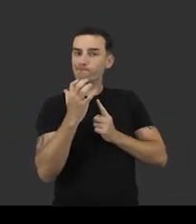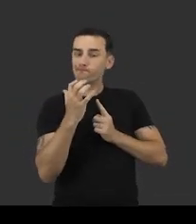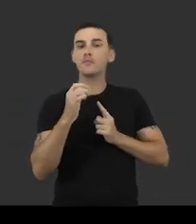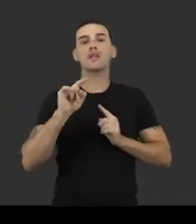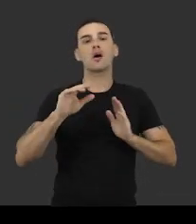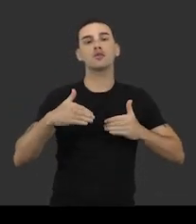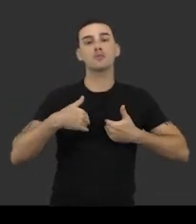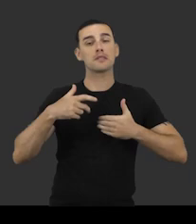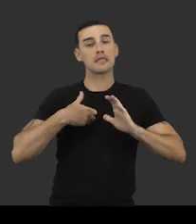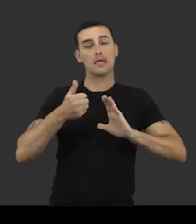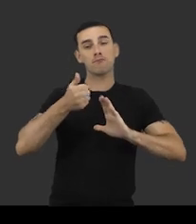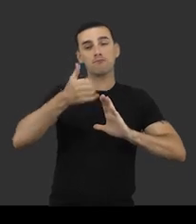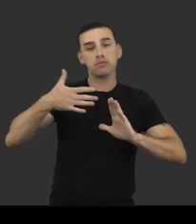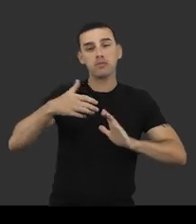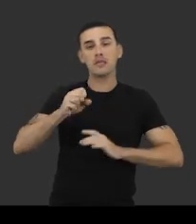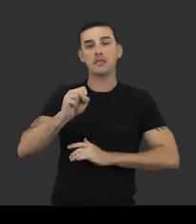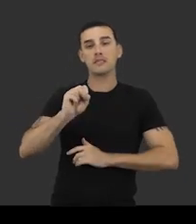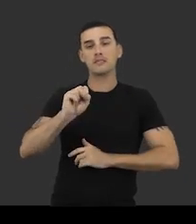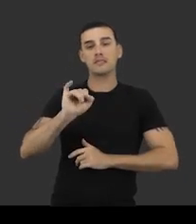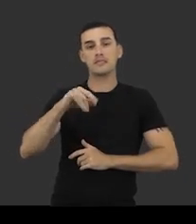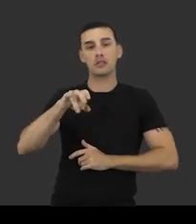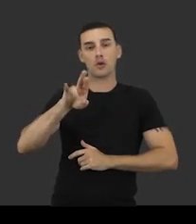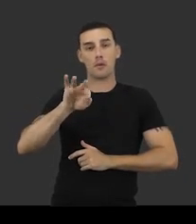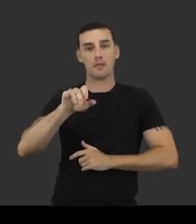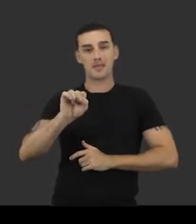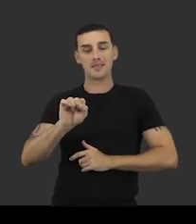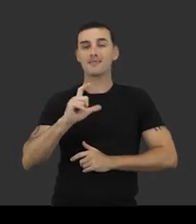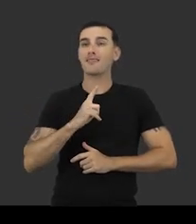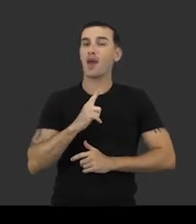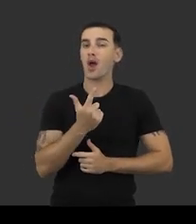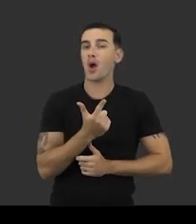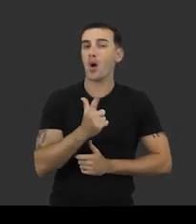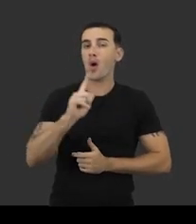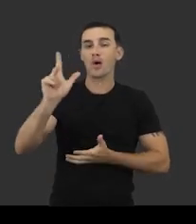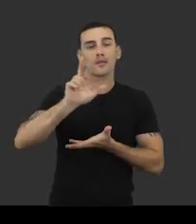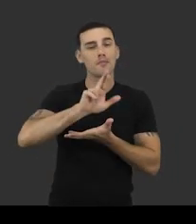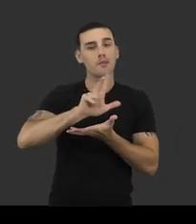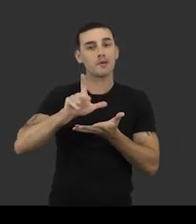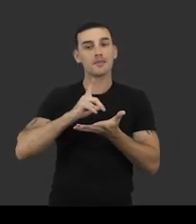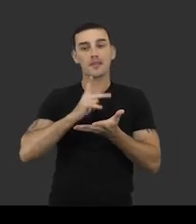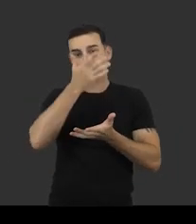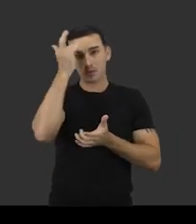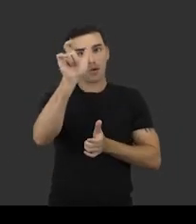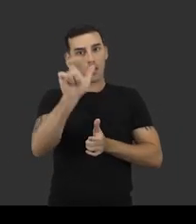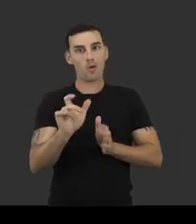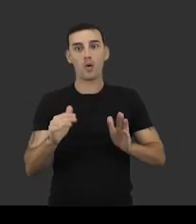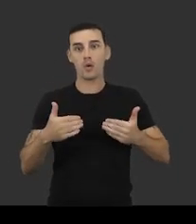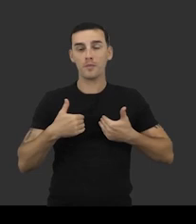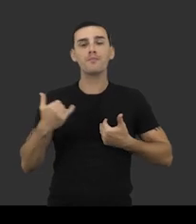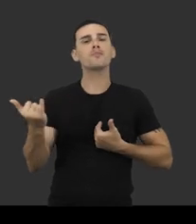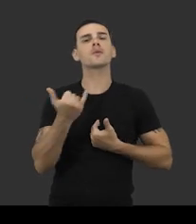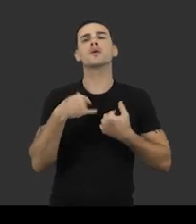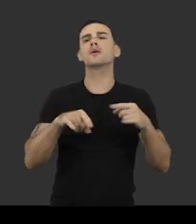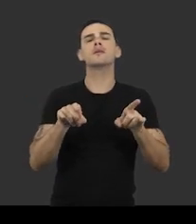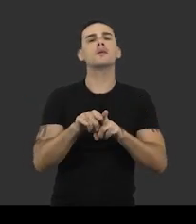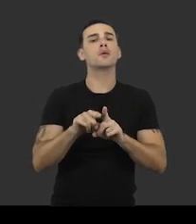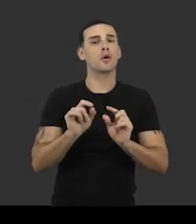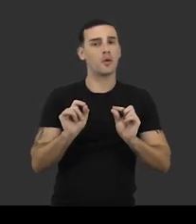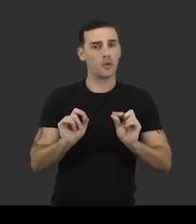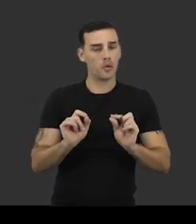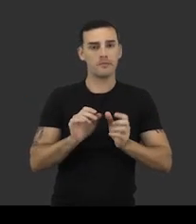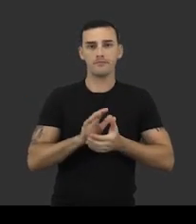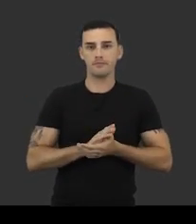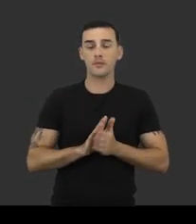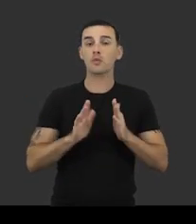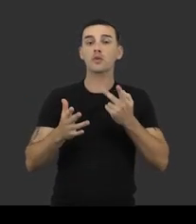ter síndromes importantes em pessoas que estão dentro do espectro do autismo. E uma coisa importante também, Elisa, é que quando a